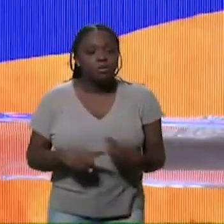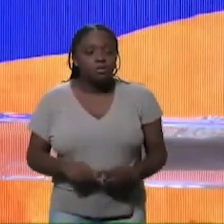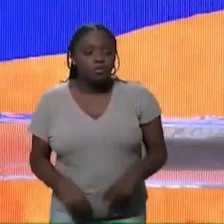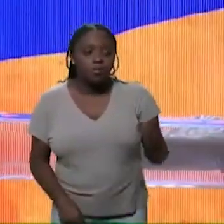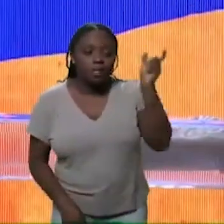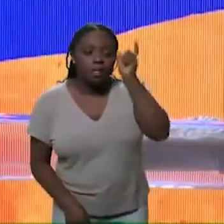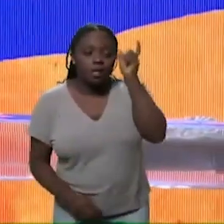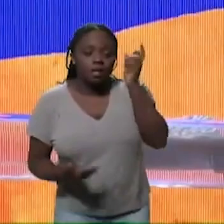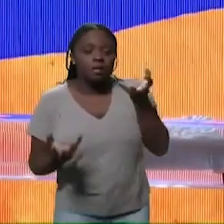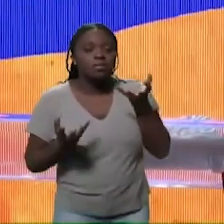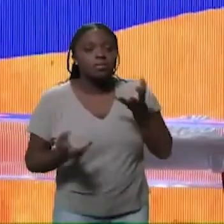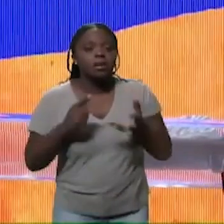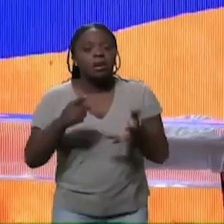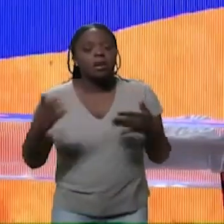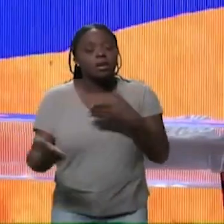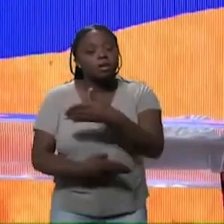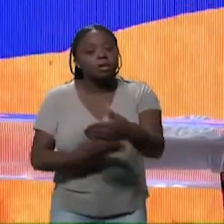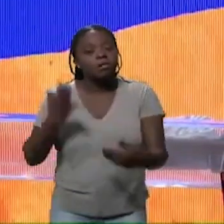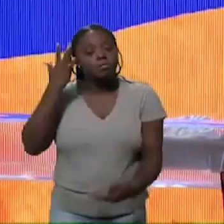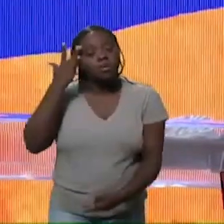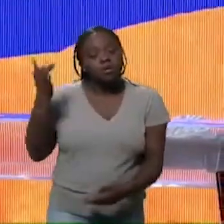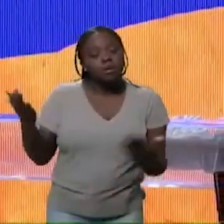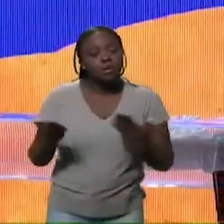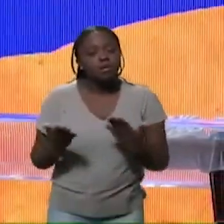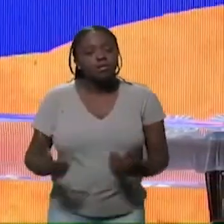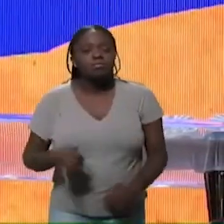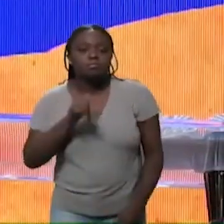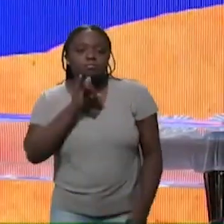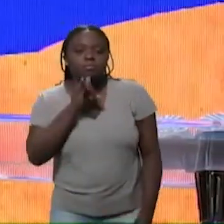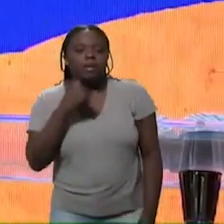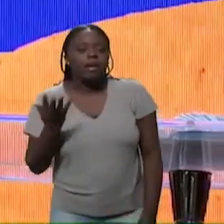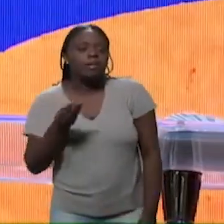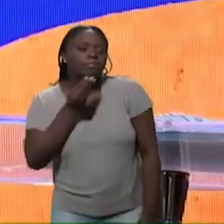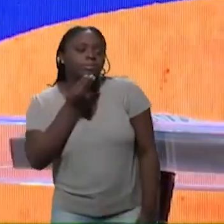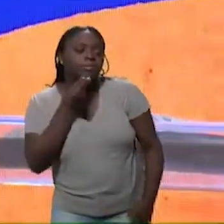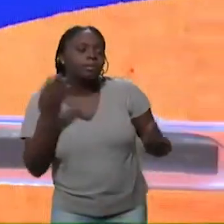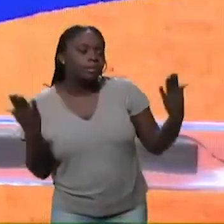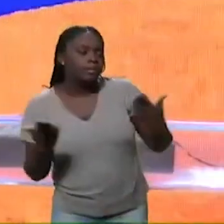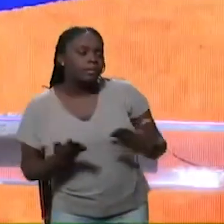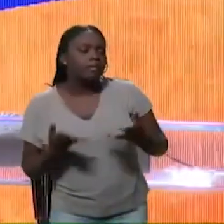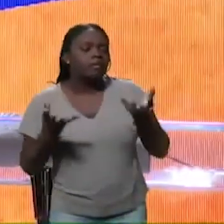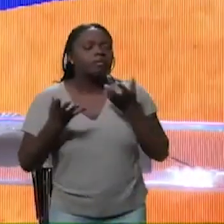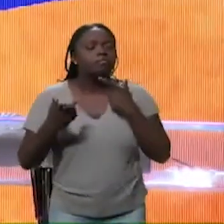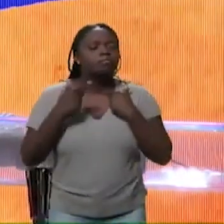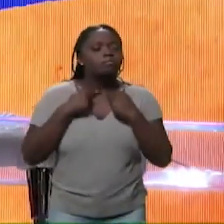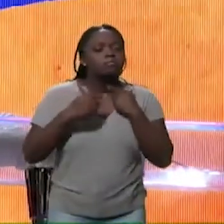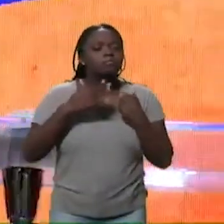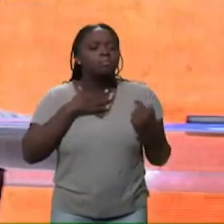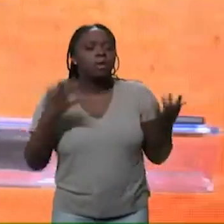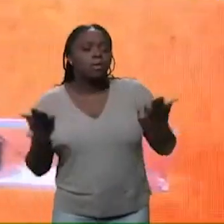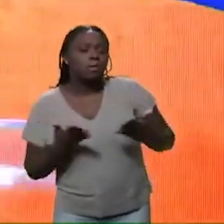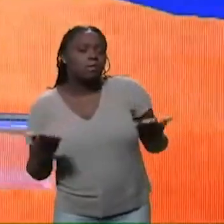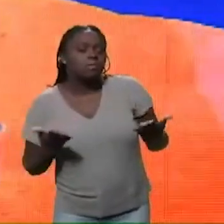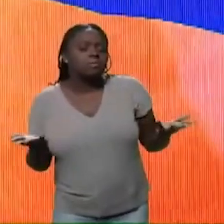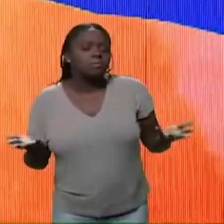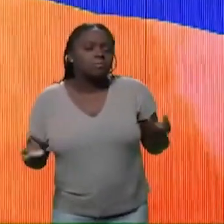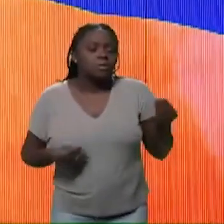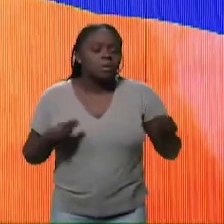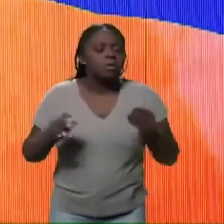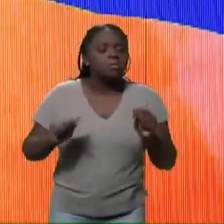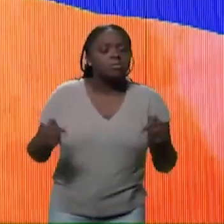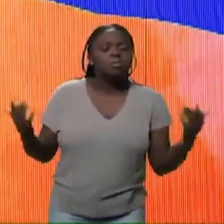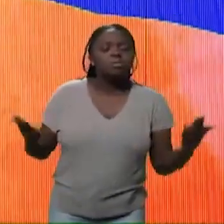agora. Ah, eu estou com desejos agora. Ah, eu quero realizar minhas vontades agora. Eu não tenho como fazer